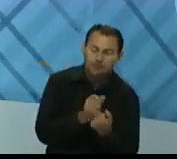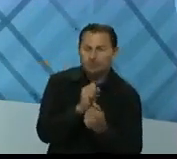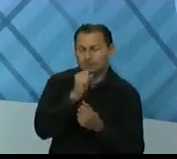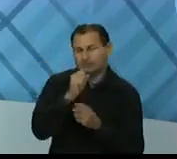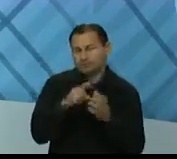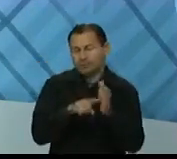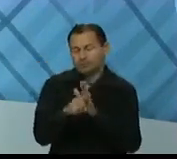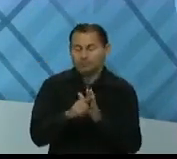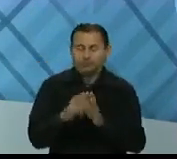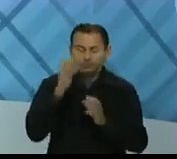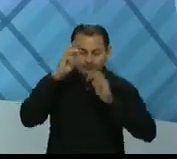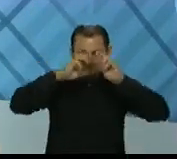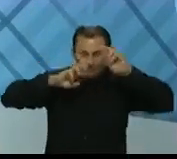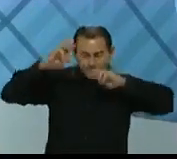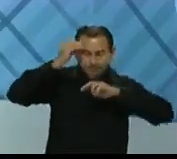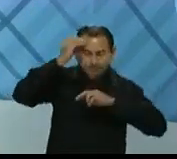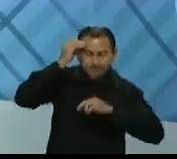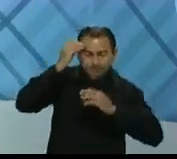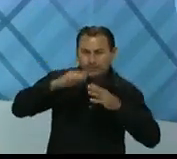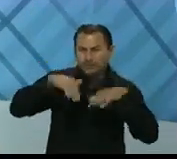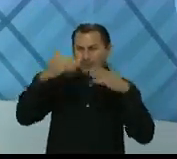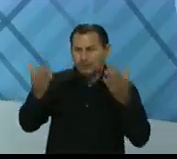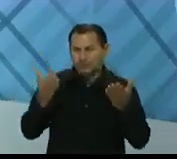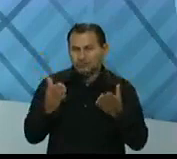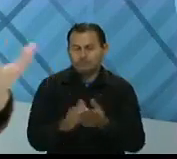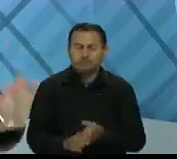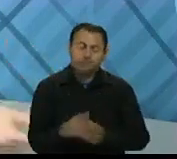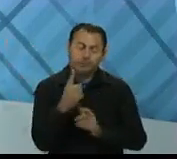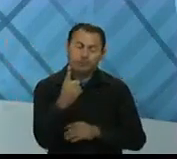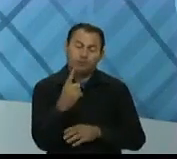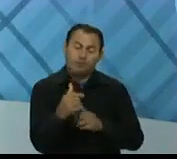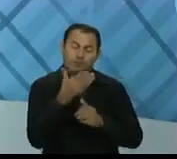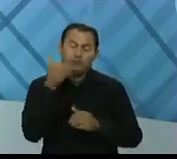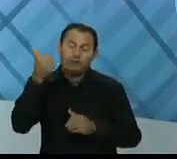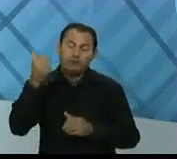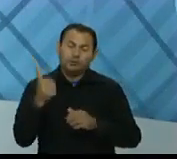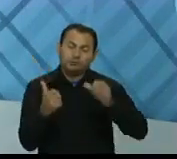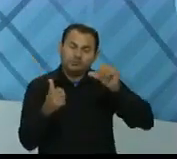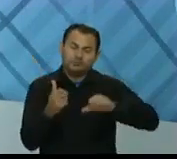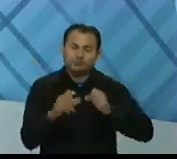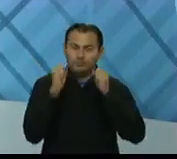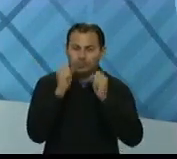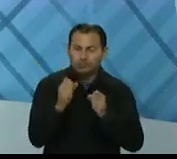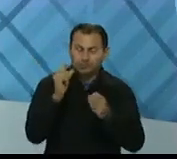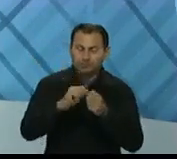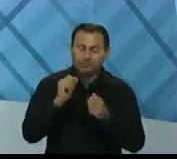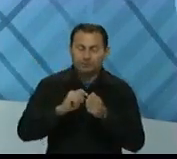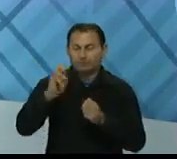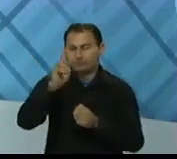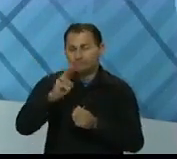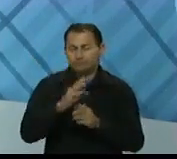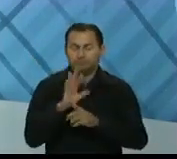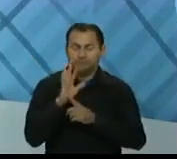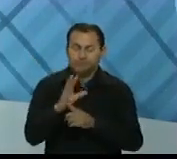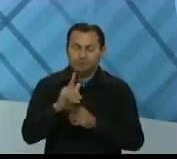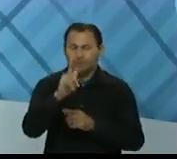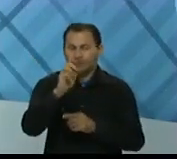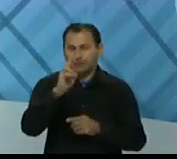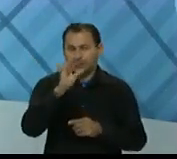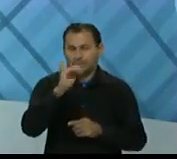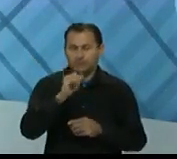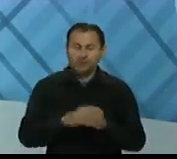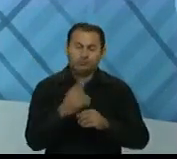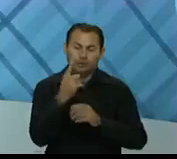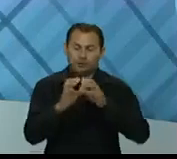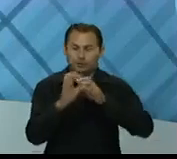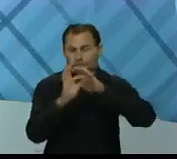situação. Para analisar em qual situação uma é mais vantajosa que a outra, nós podemos fazer o uso da representação gráfica de uma